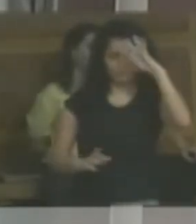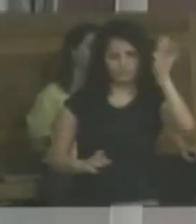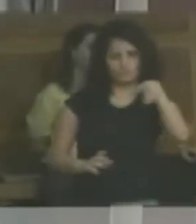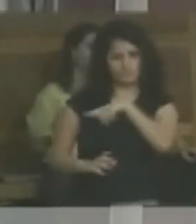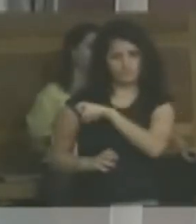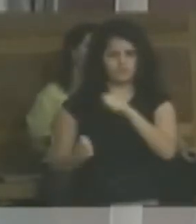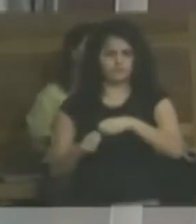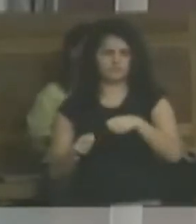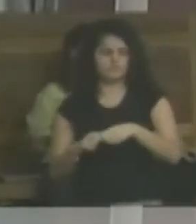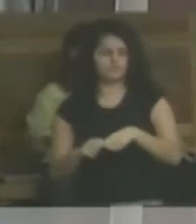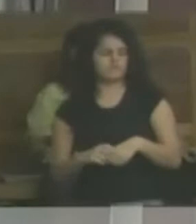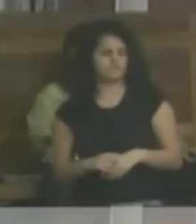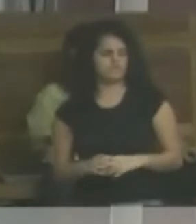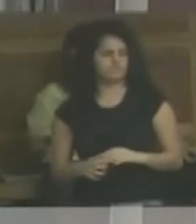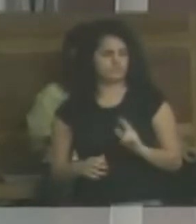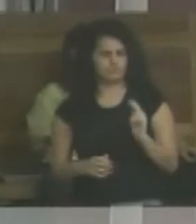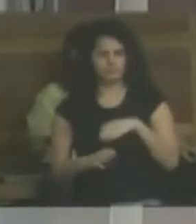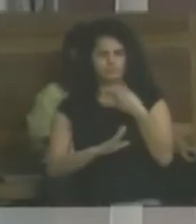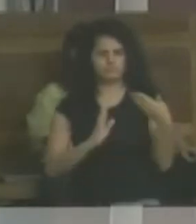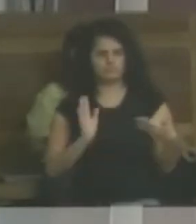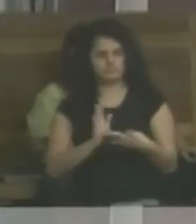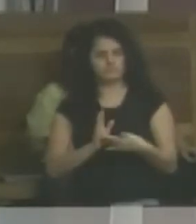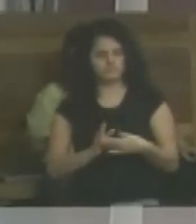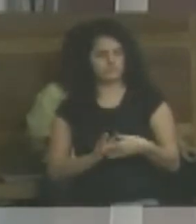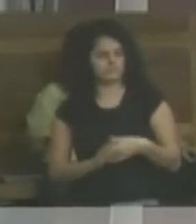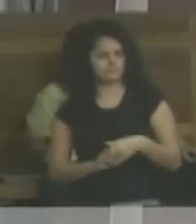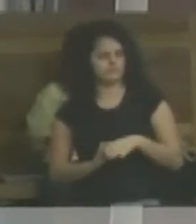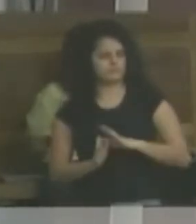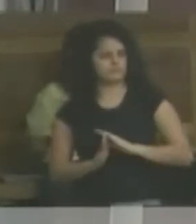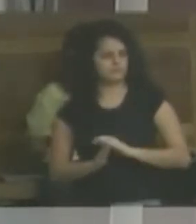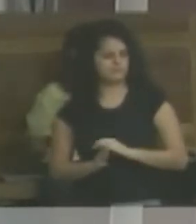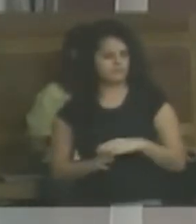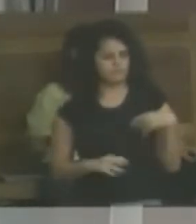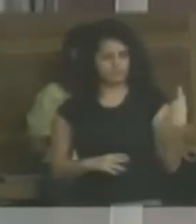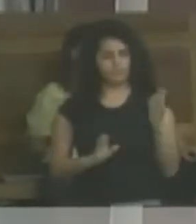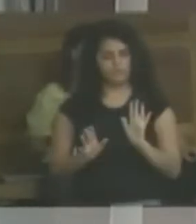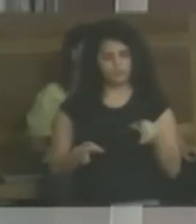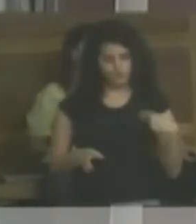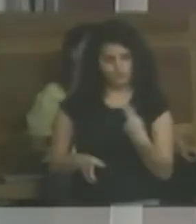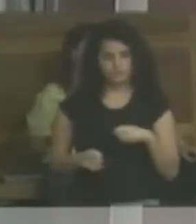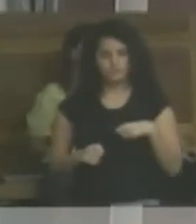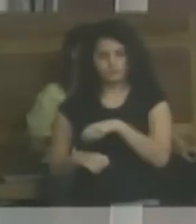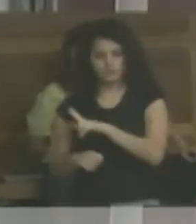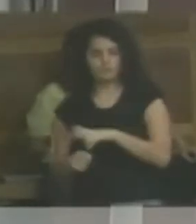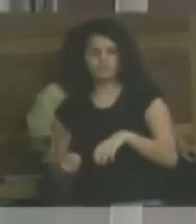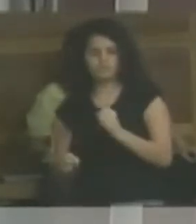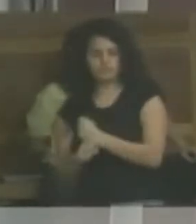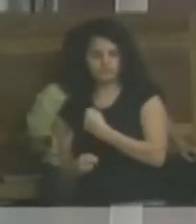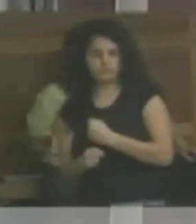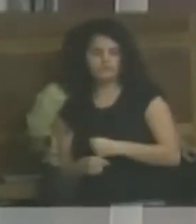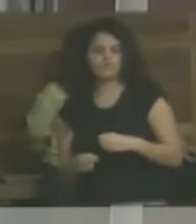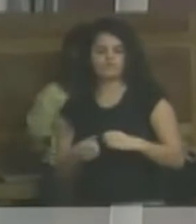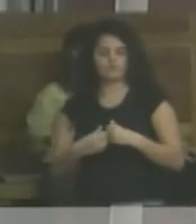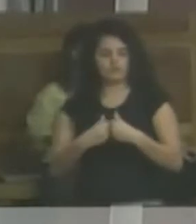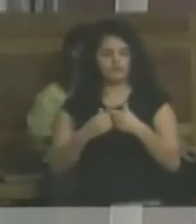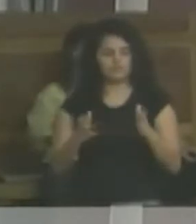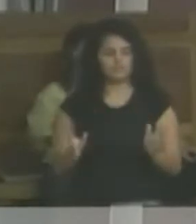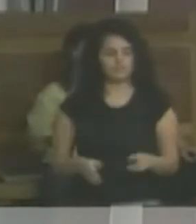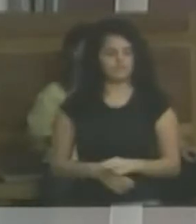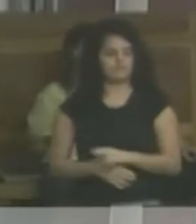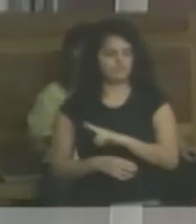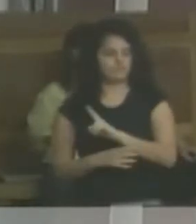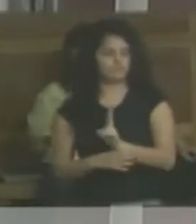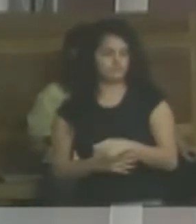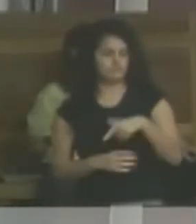cidadão fez, vigilância, tudo que vocês imaginarem. Mas aos trancos e barrancos nós fomos lá, foi construído. E foi inaugurada. E funcionou o ano